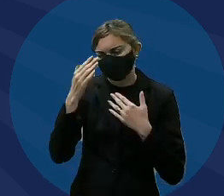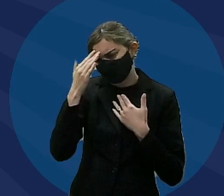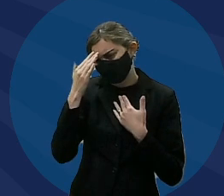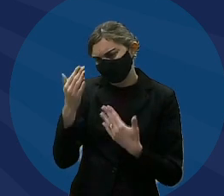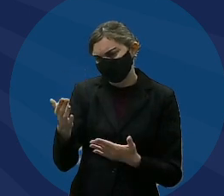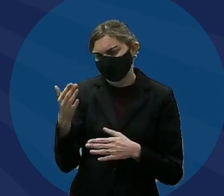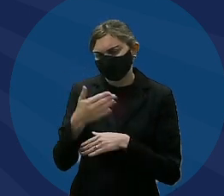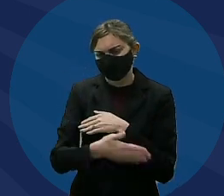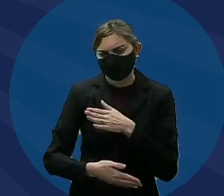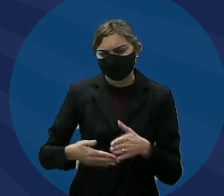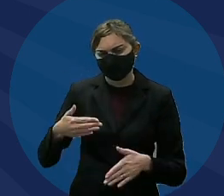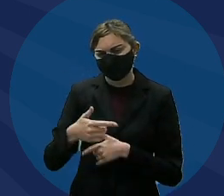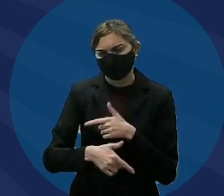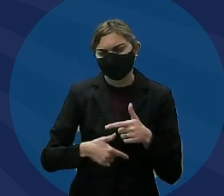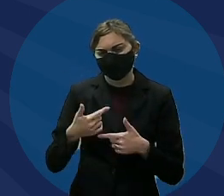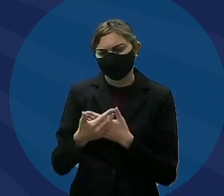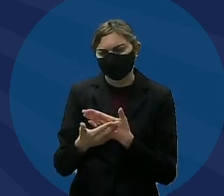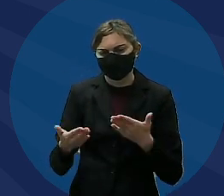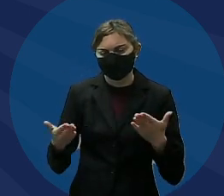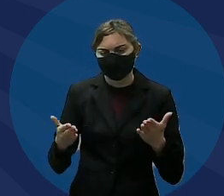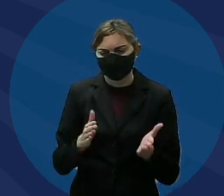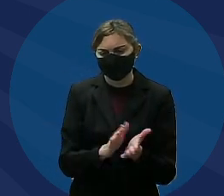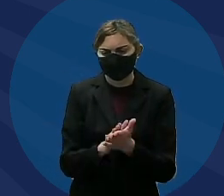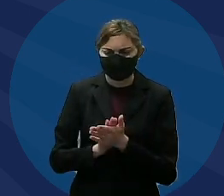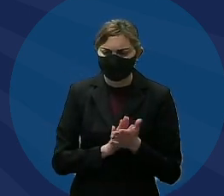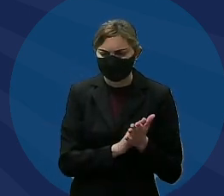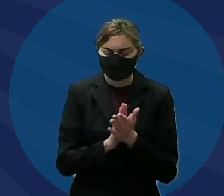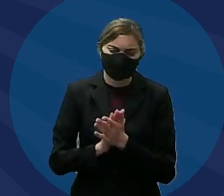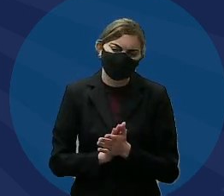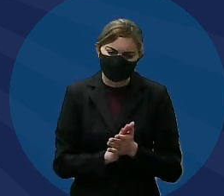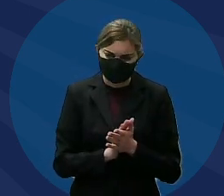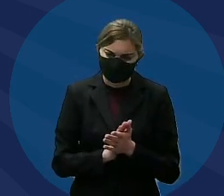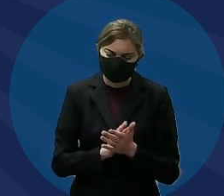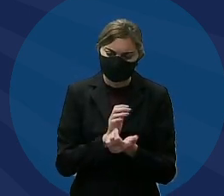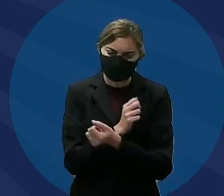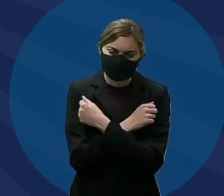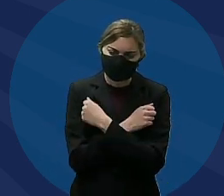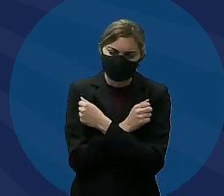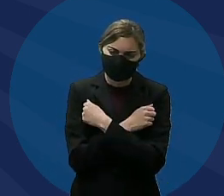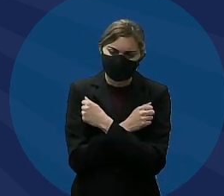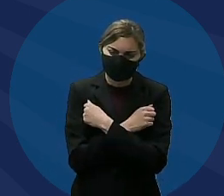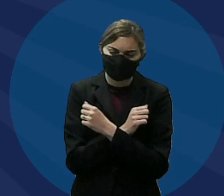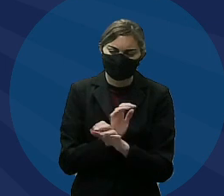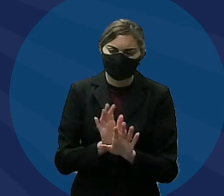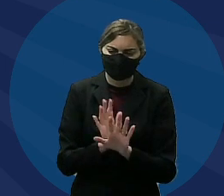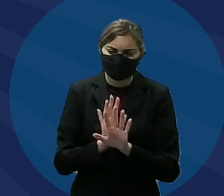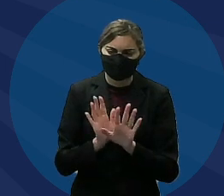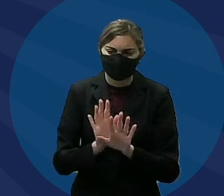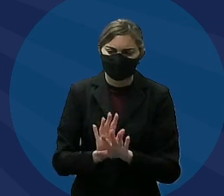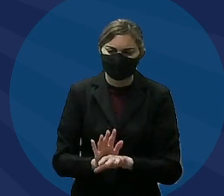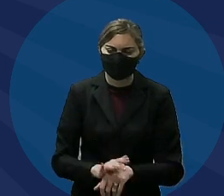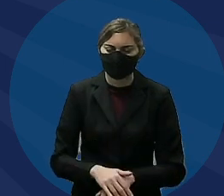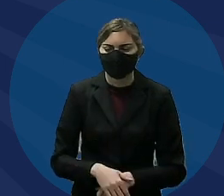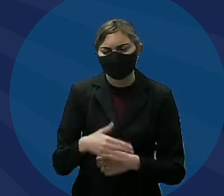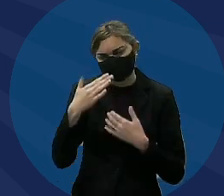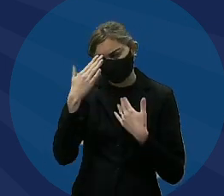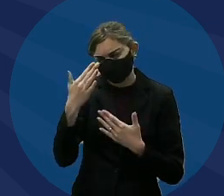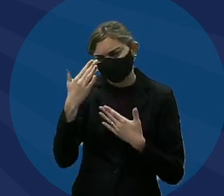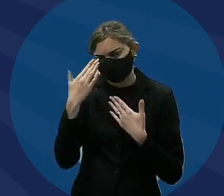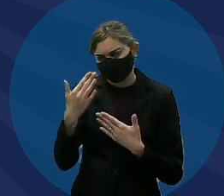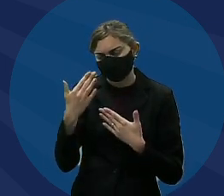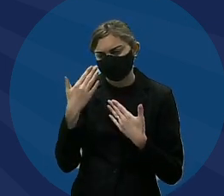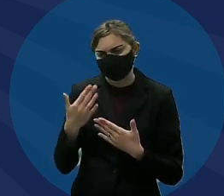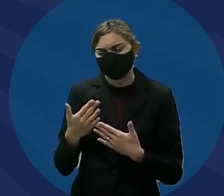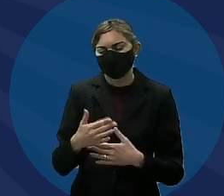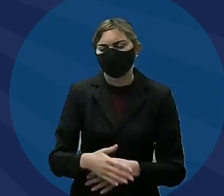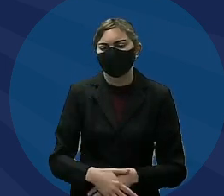participação do trabalho de vocês. Parabéns mais uma vez, grande abraço, pessoal, valeu, tchau, tchau. Obrigada, nós também